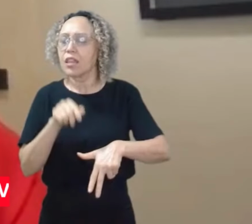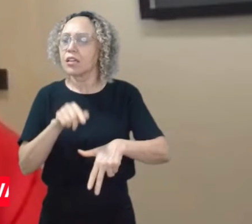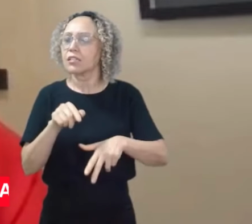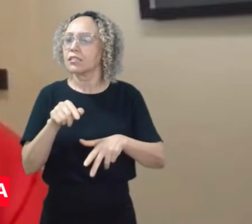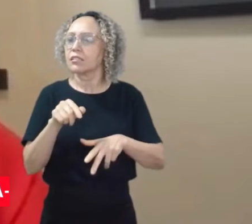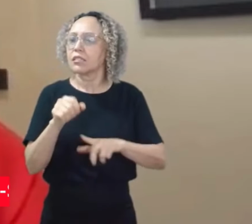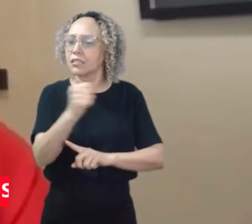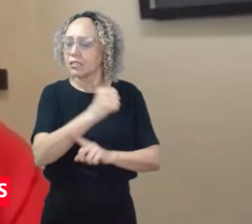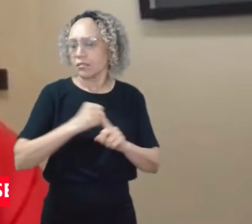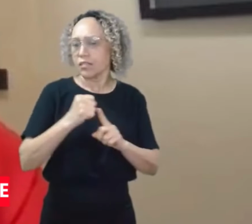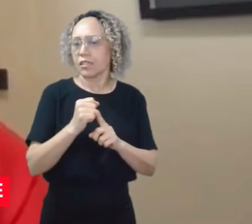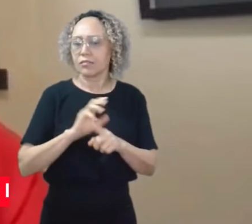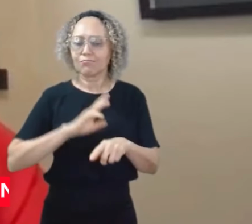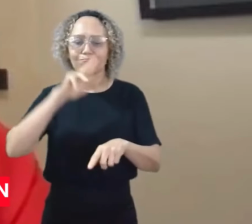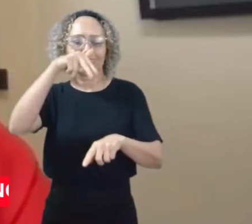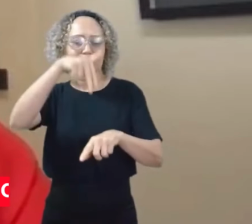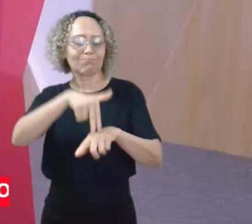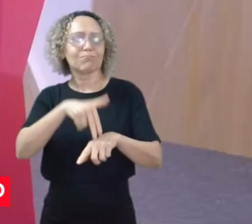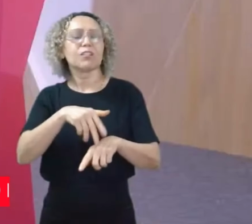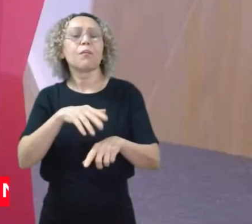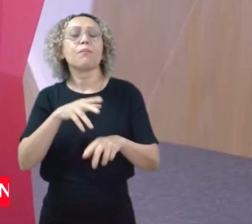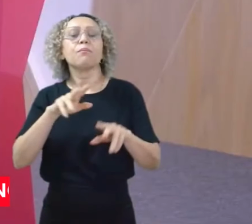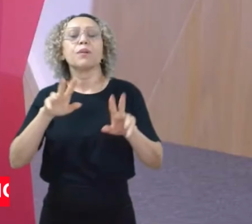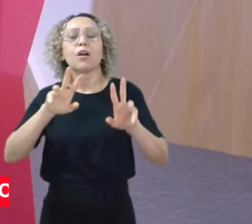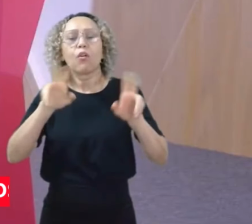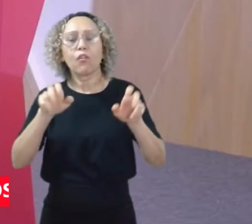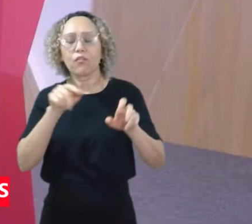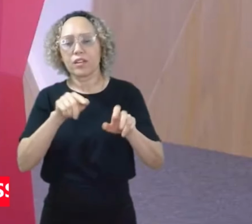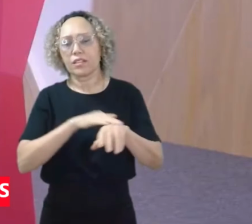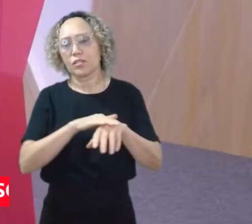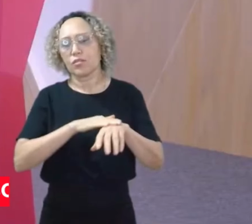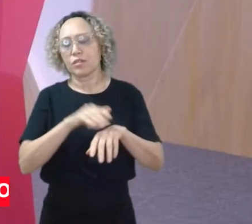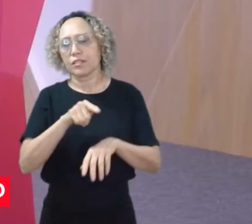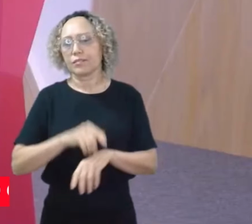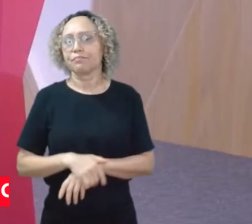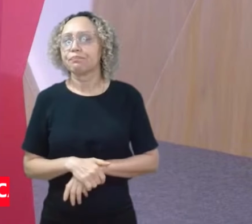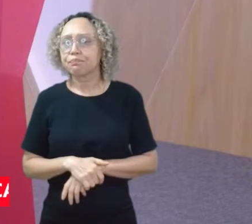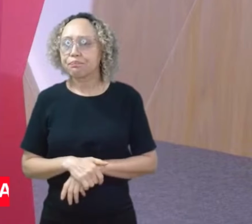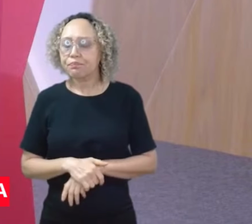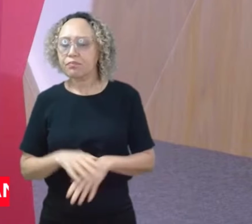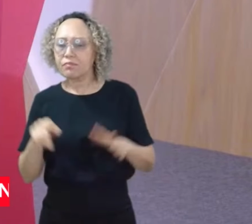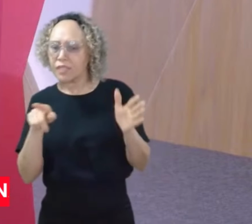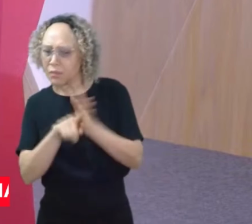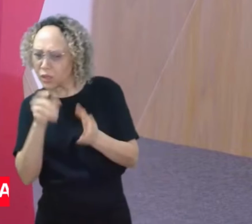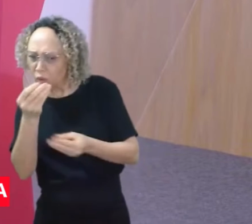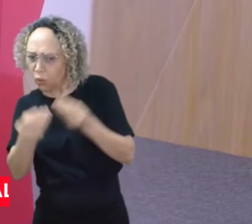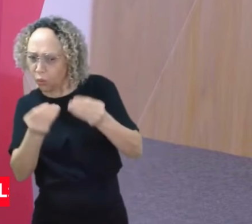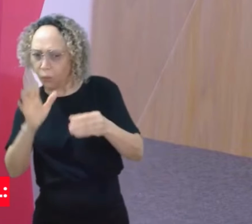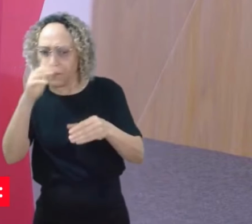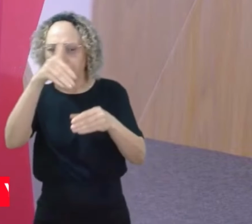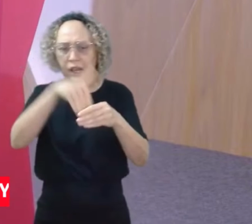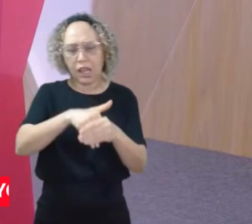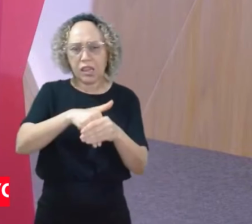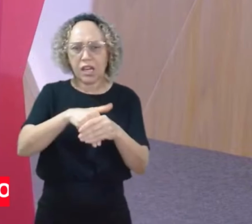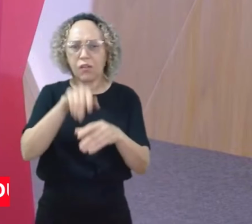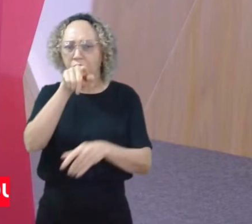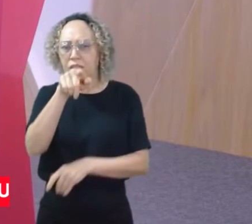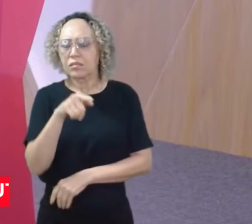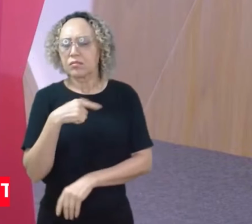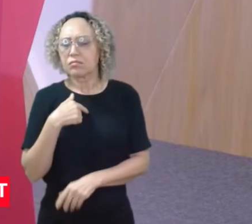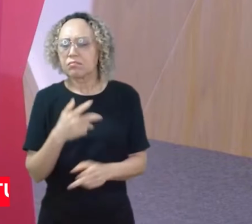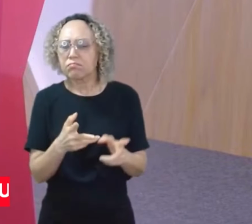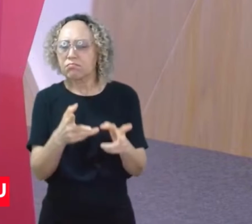neste lugar para falar sobre isso. Leninha, e como ainda sobre essa questão das eleições, como é que a senhora vê essa questão